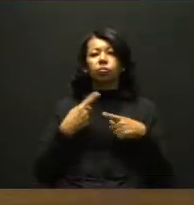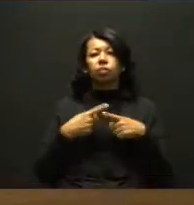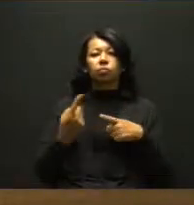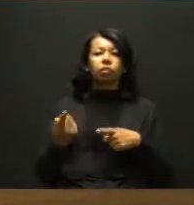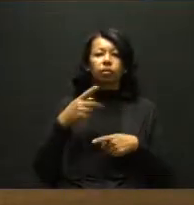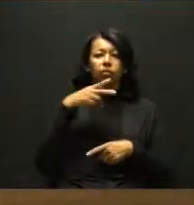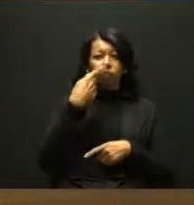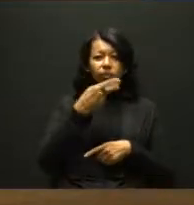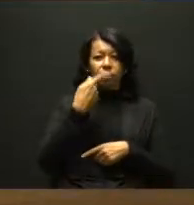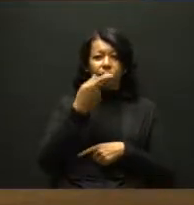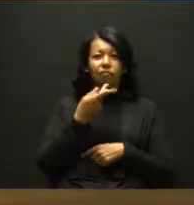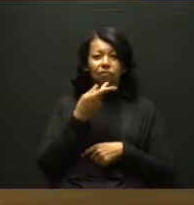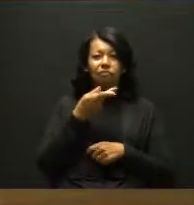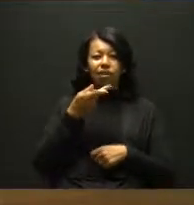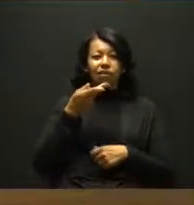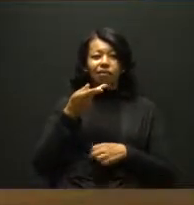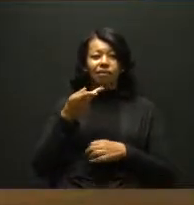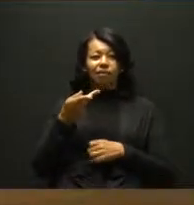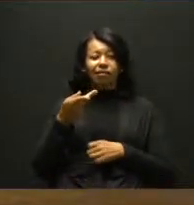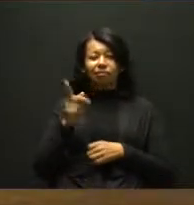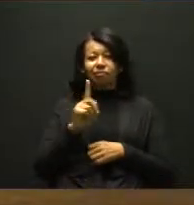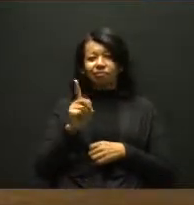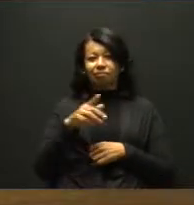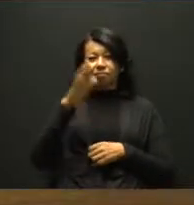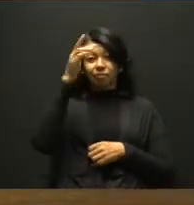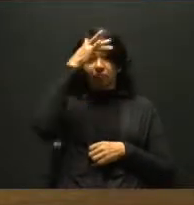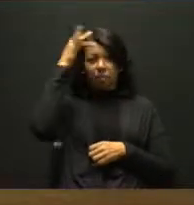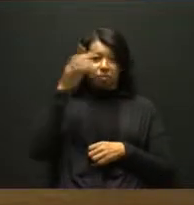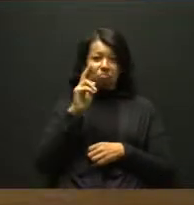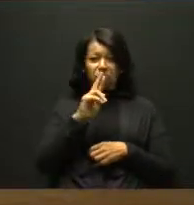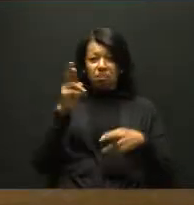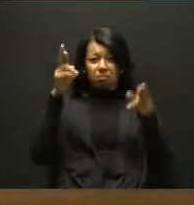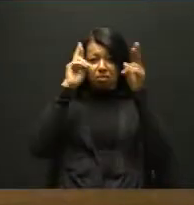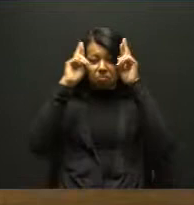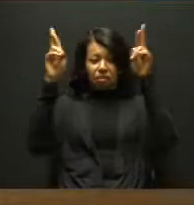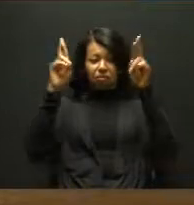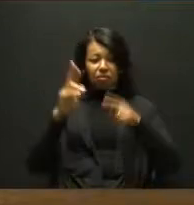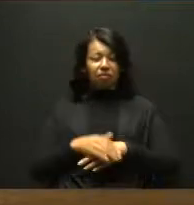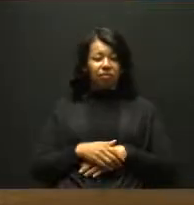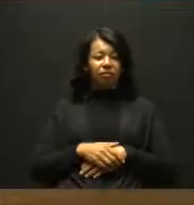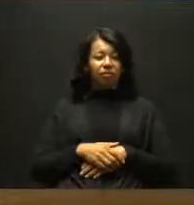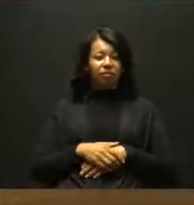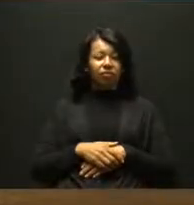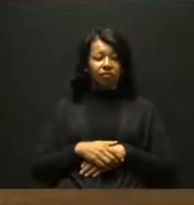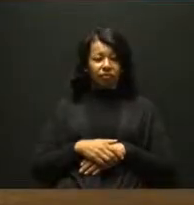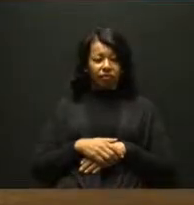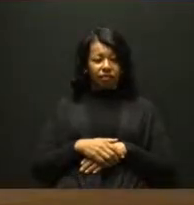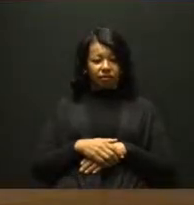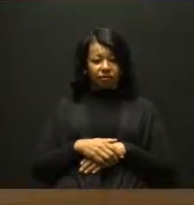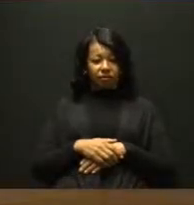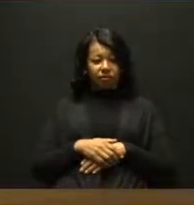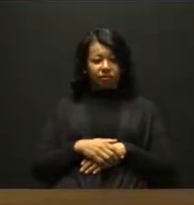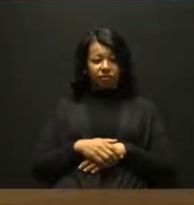é as pessoas não estão respeitando a gente gostaria de casar assim ó a vossa excelência tomar as providências por favor